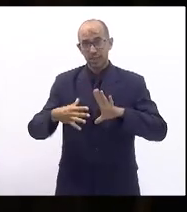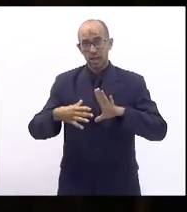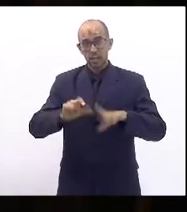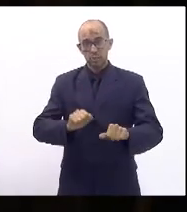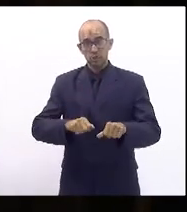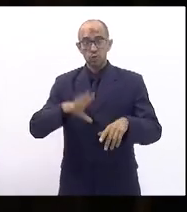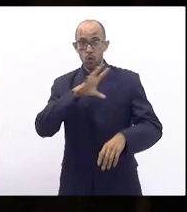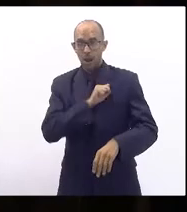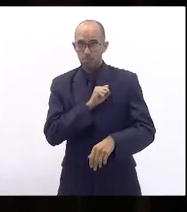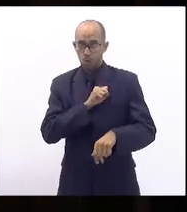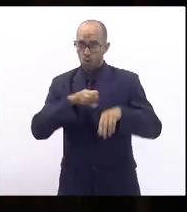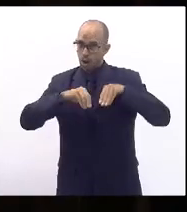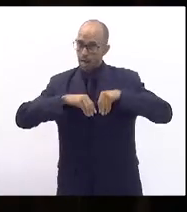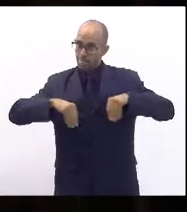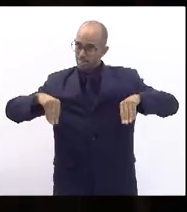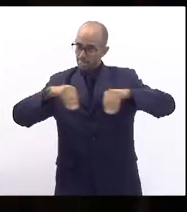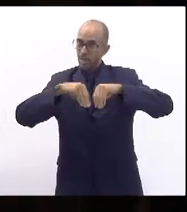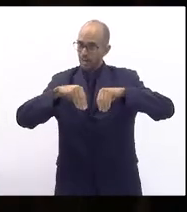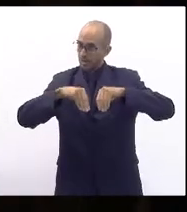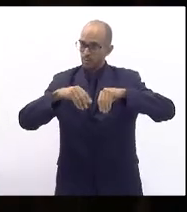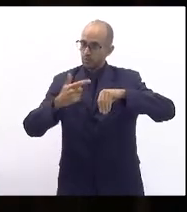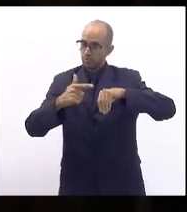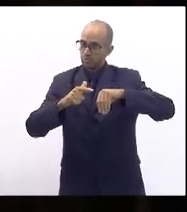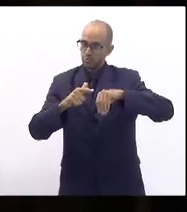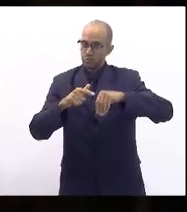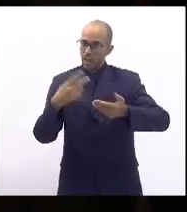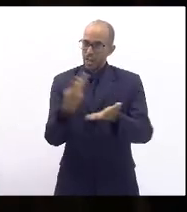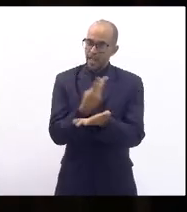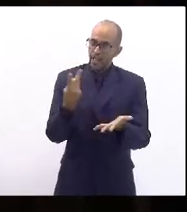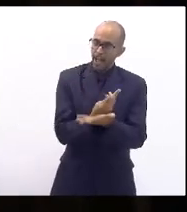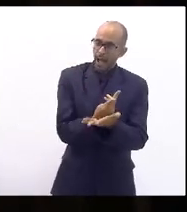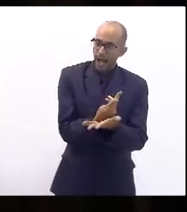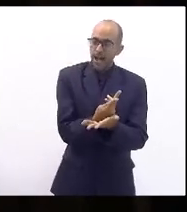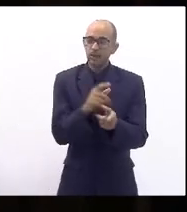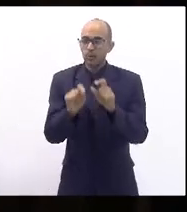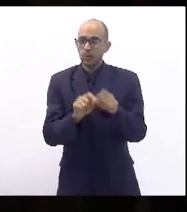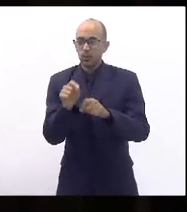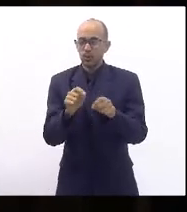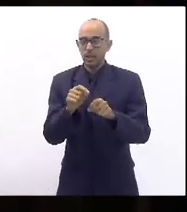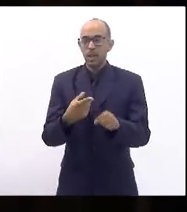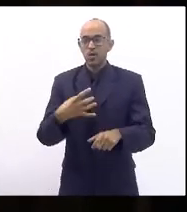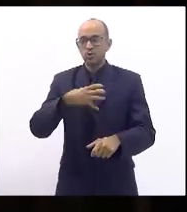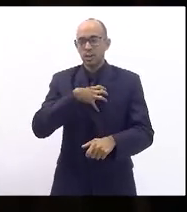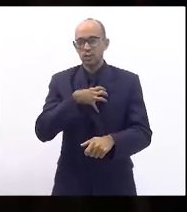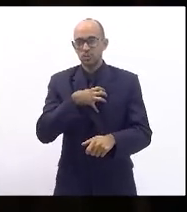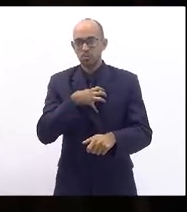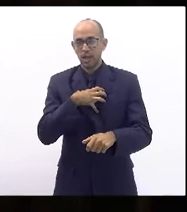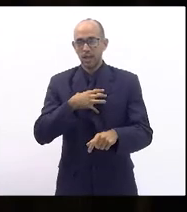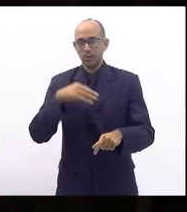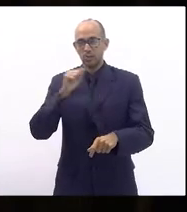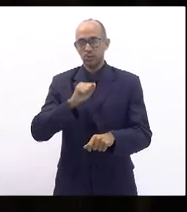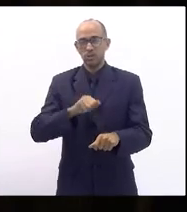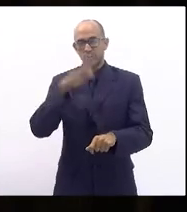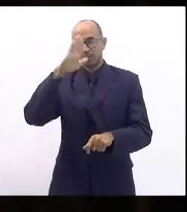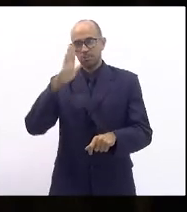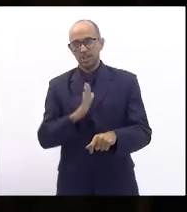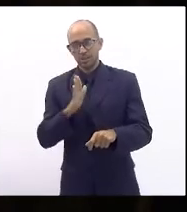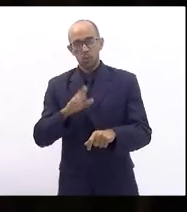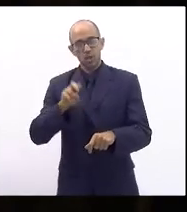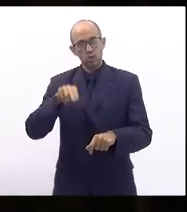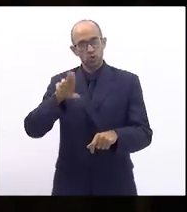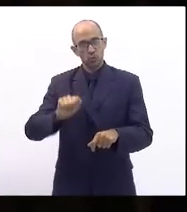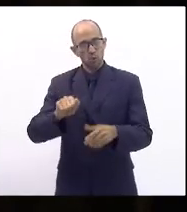terra nascia de forma inequívoca o sentimento de soberania Nacional nosso maior legado do qual jamais